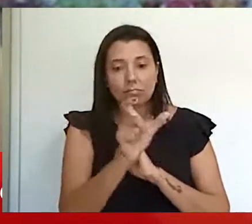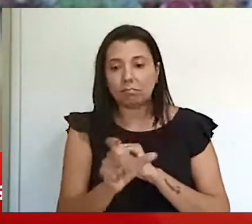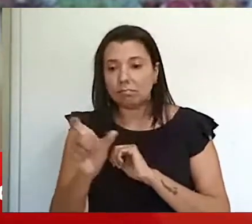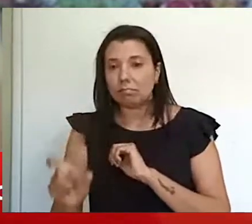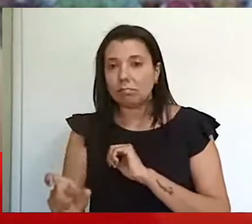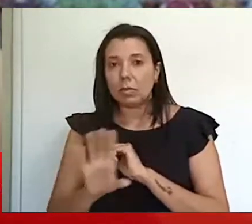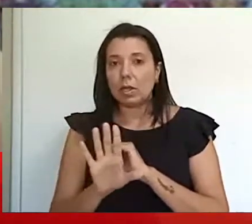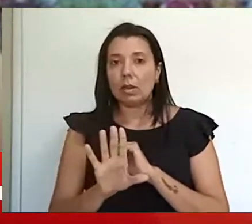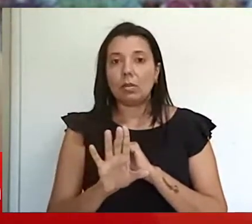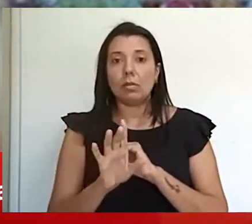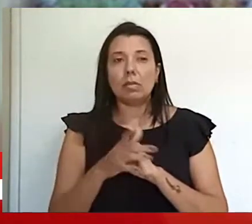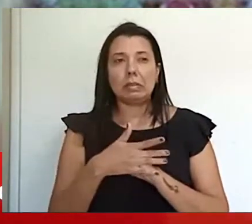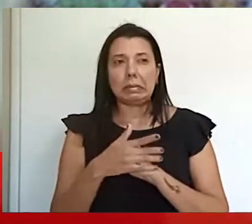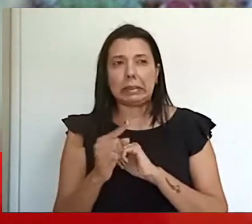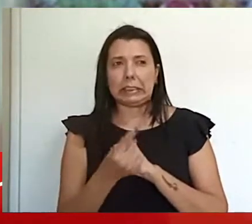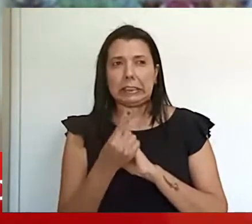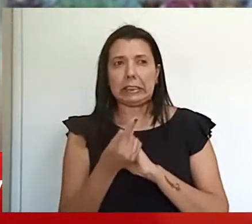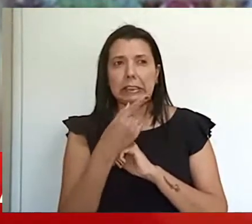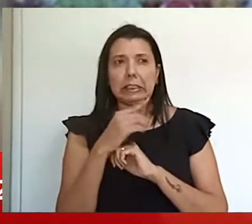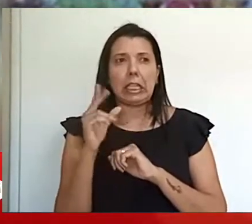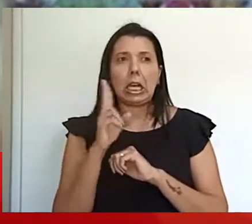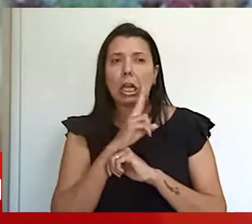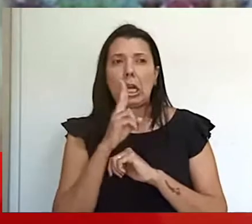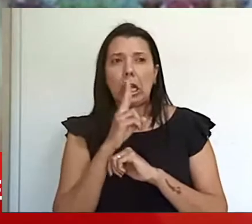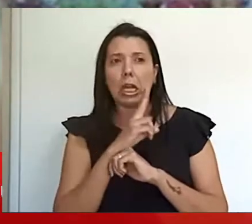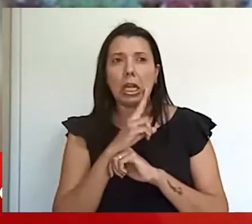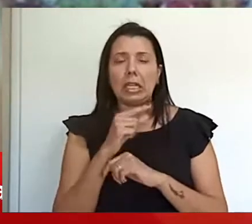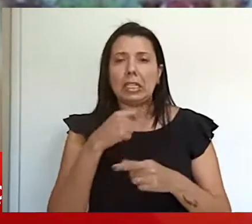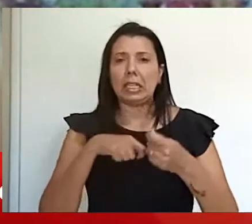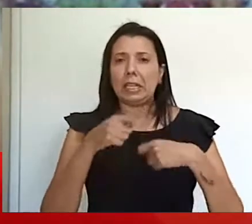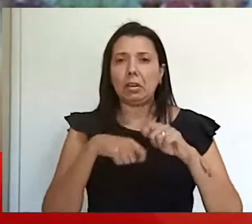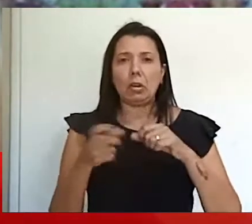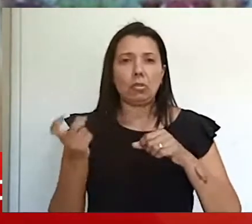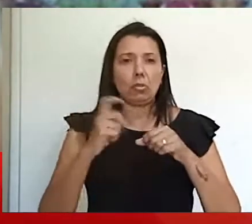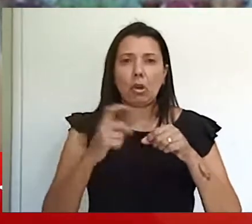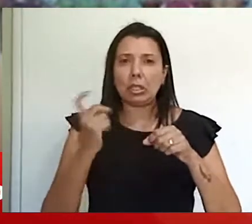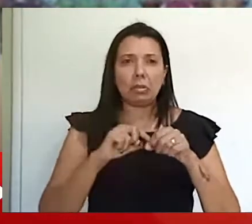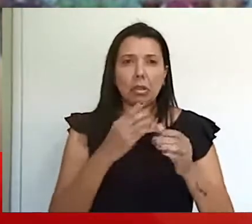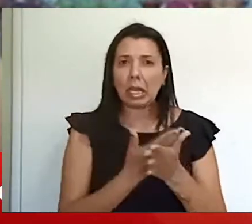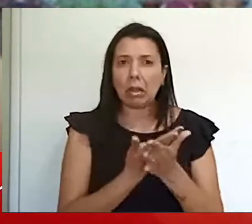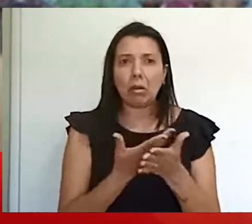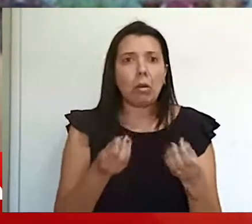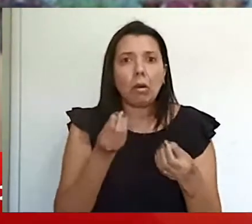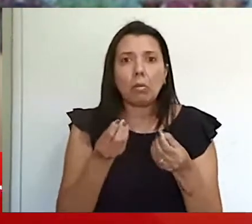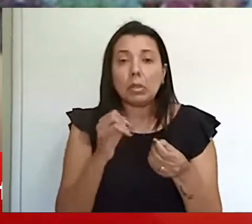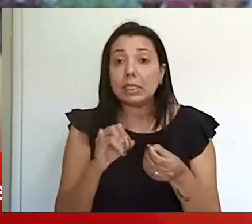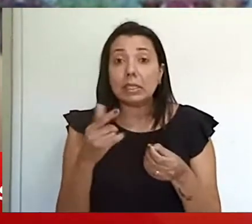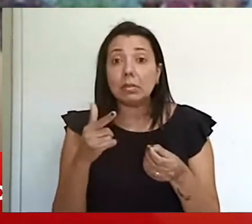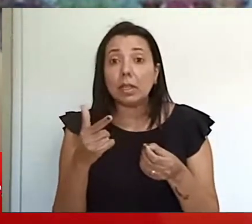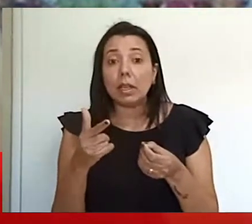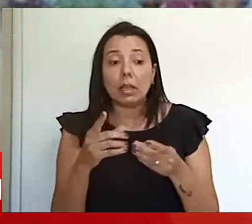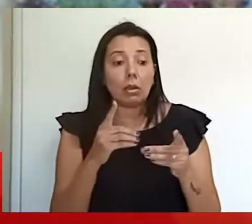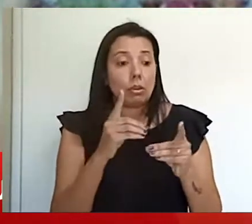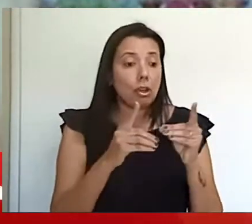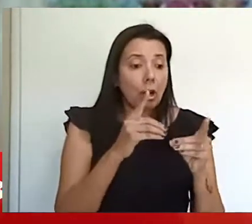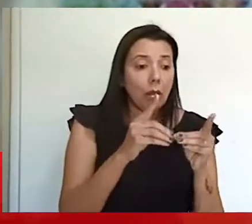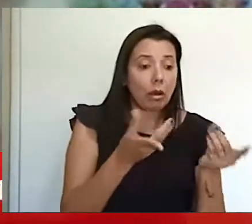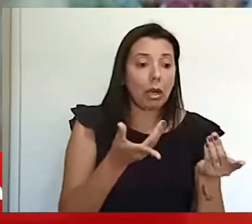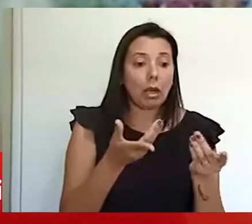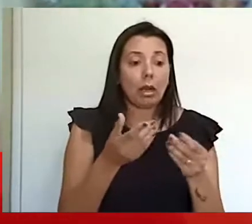desconfia dessa correria, dessa pressão, desse negócio de querer voltar, sem a gente ter um tempo de conversar com as